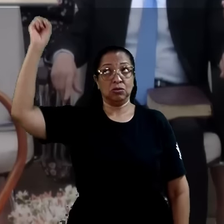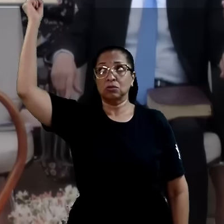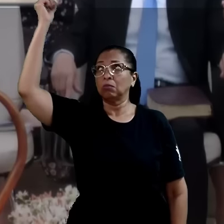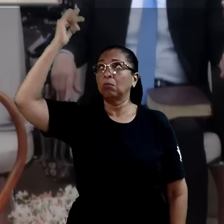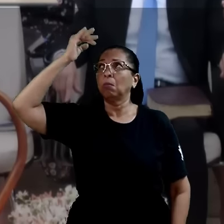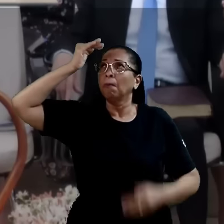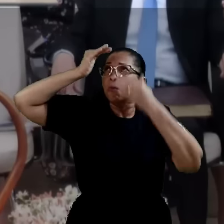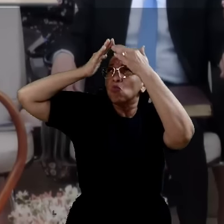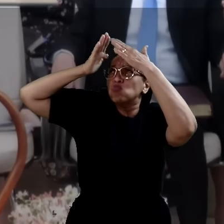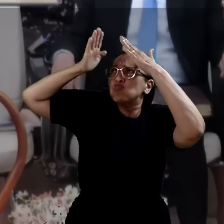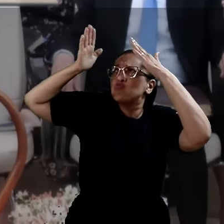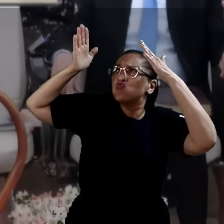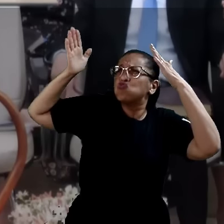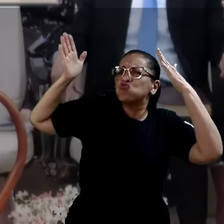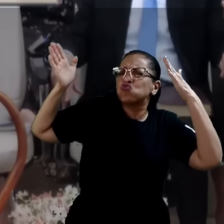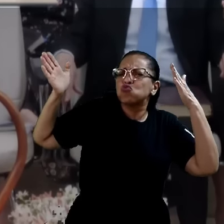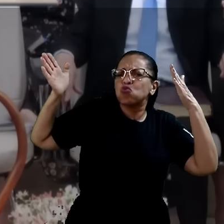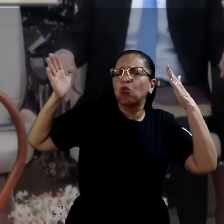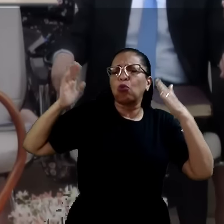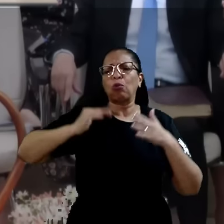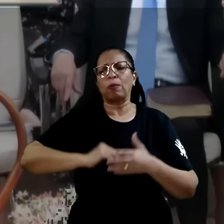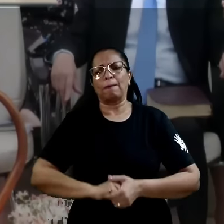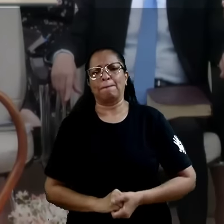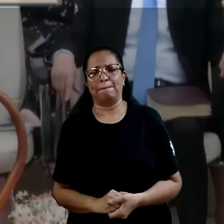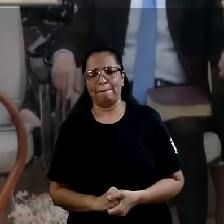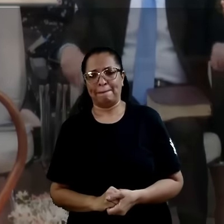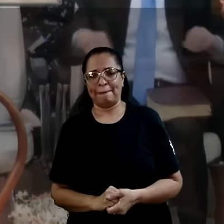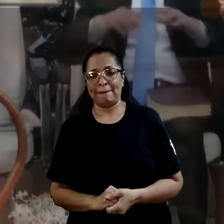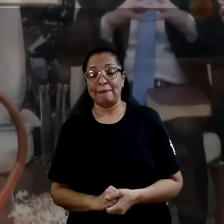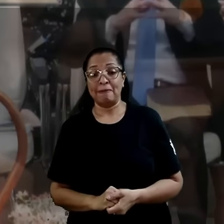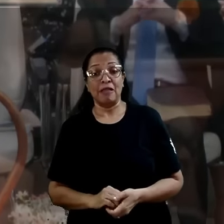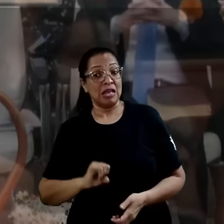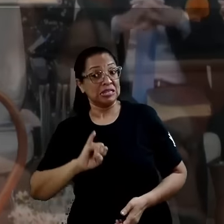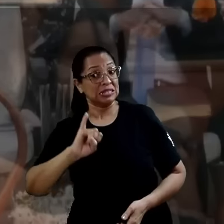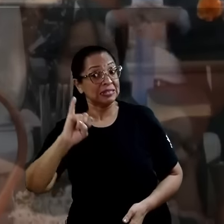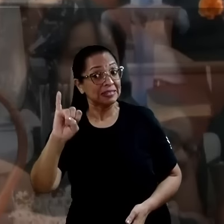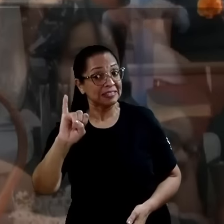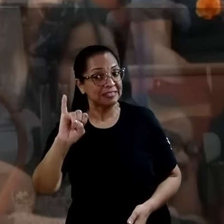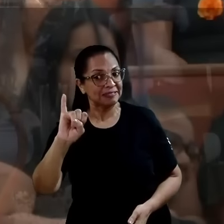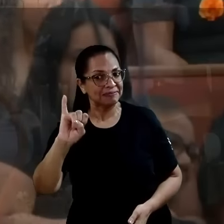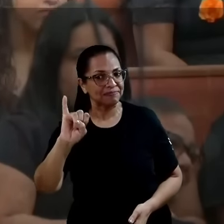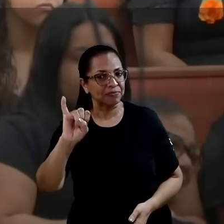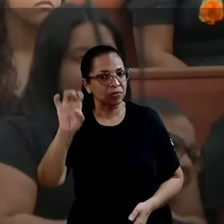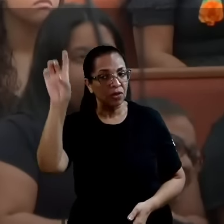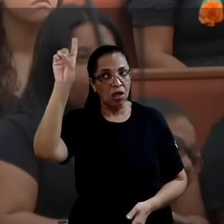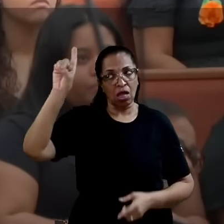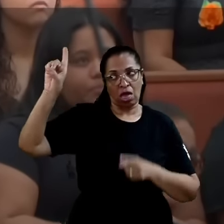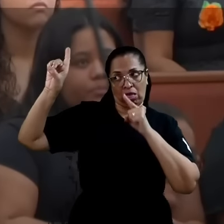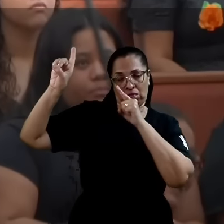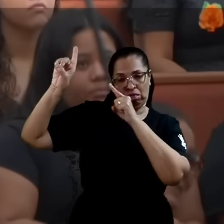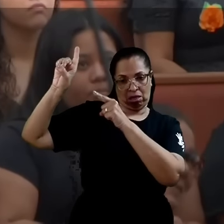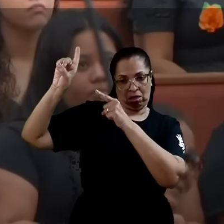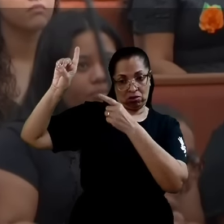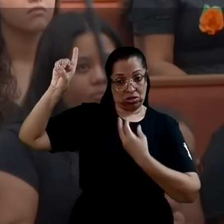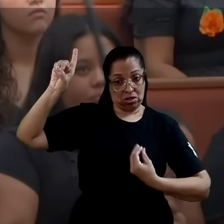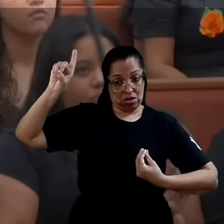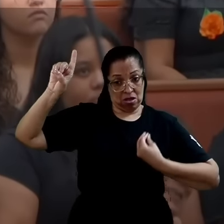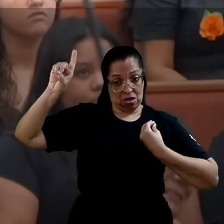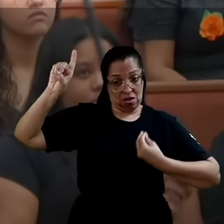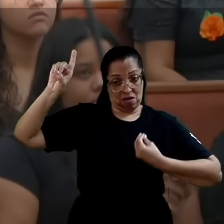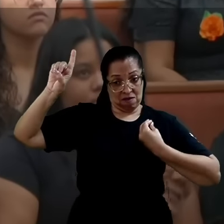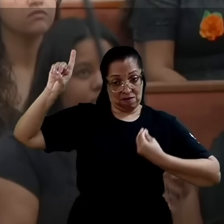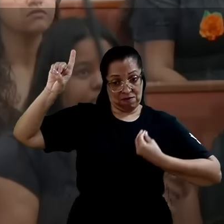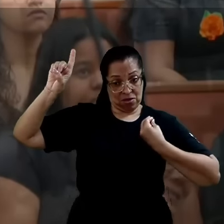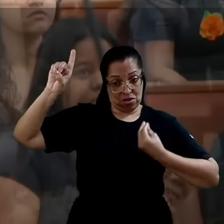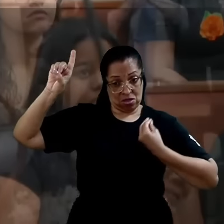visão se Deus não te usou hoje até aqui assim a partir de hoje ele vai